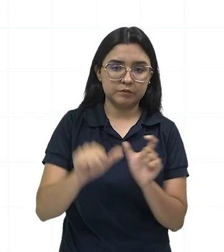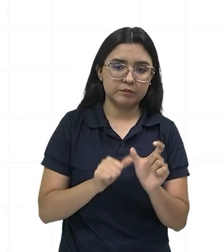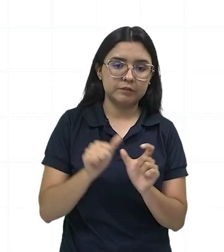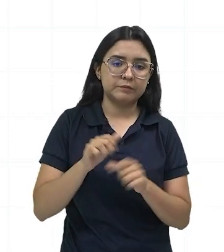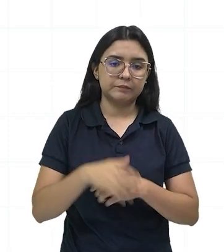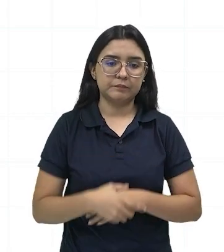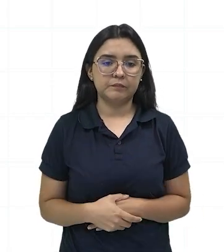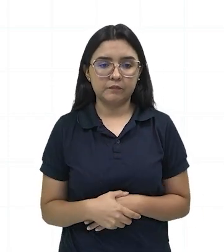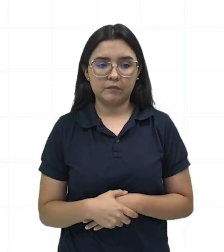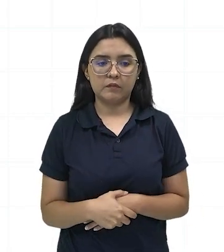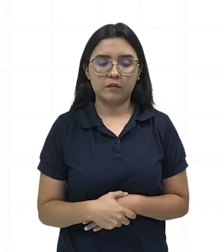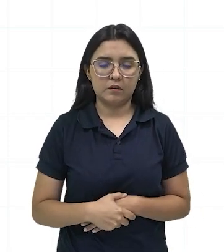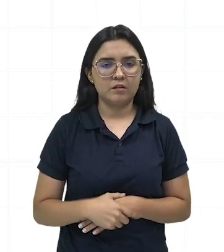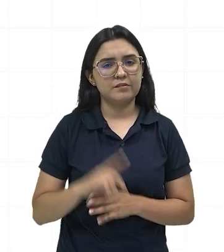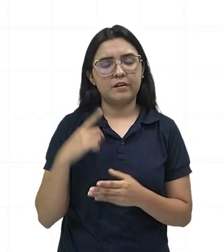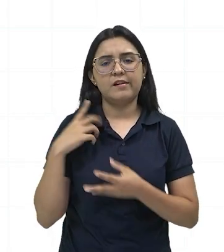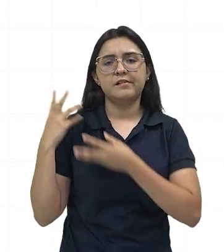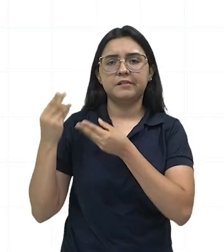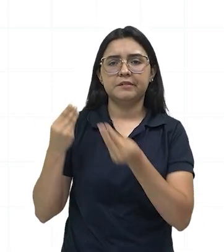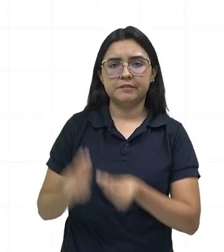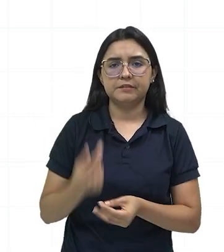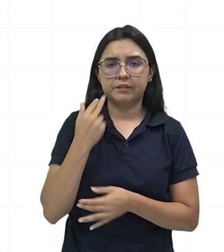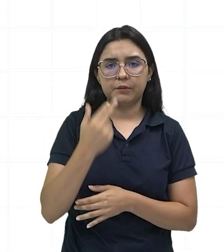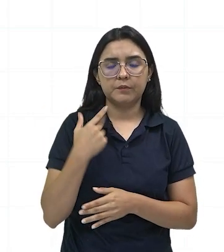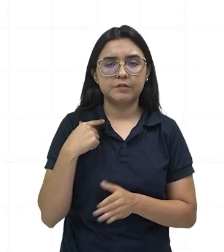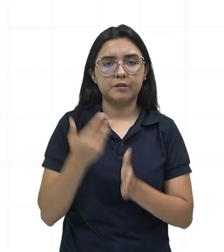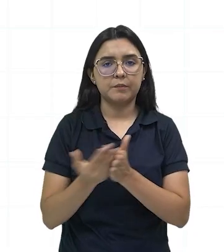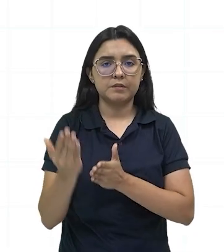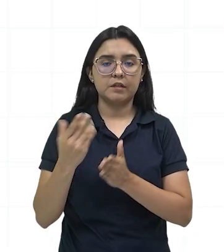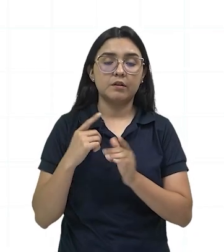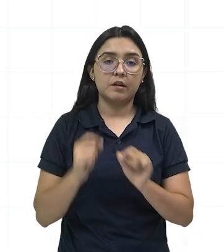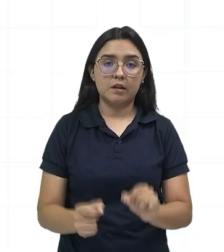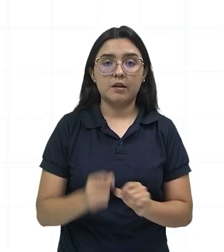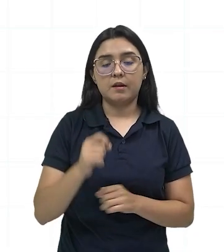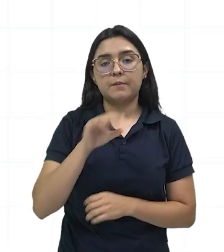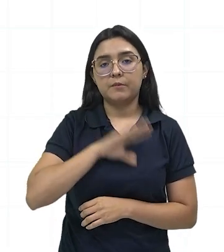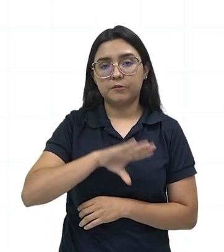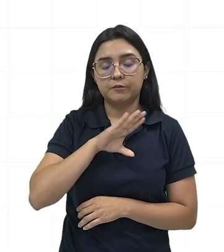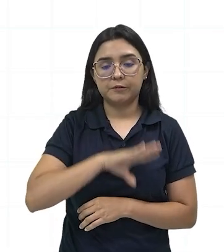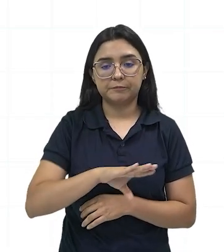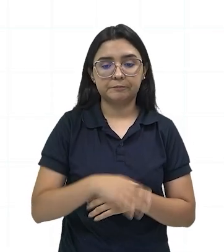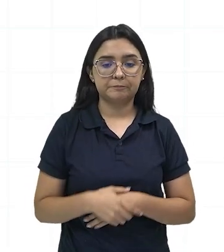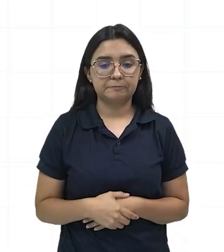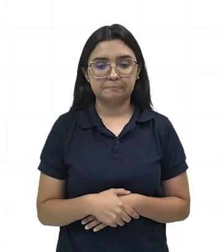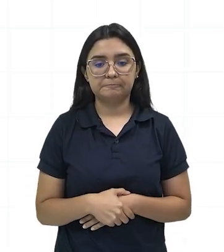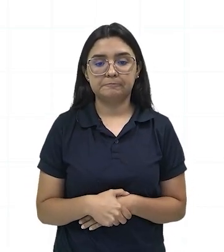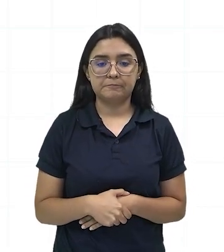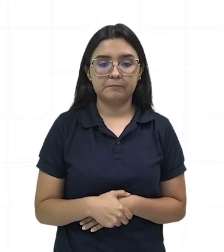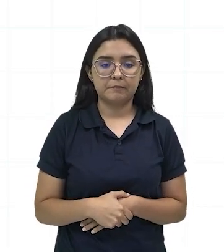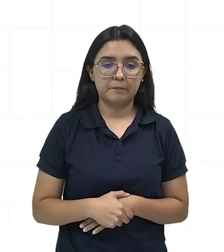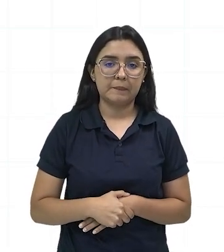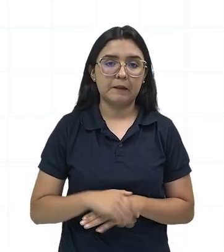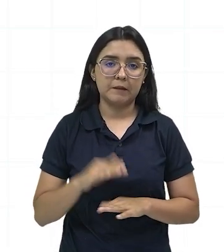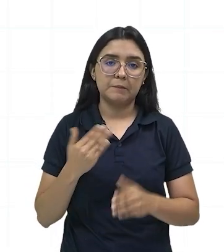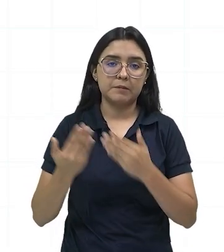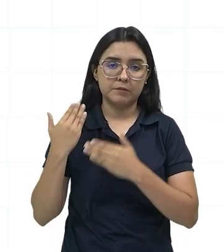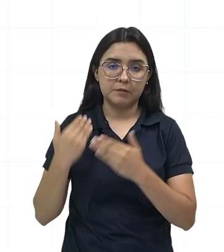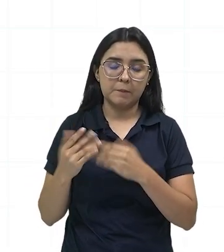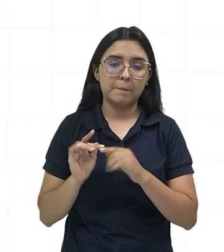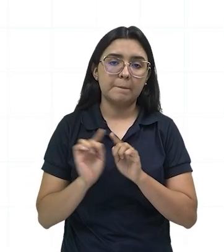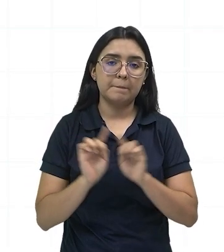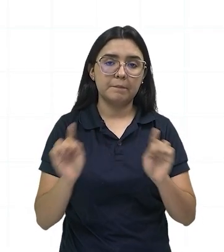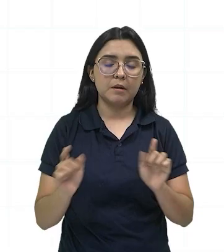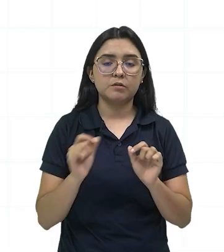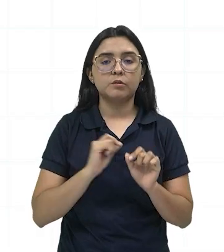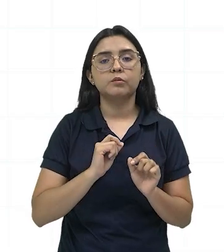herança das línguas que deram origem à língua portuguesa, e é assim que funcionava. Talvez fosse regular naquela época, mas quando passou